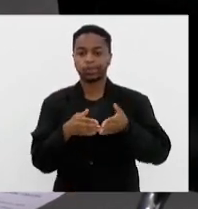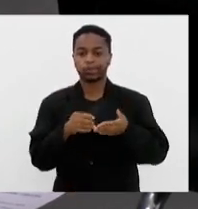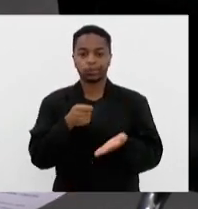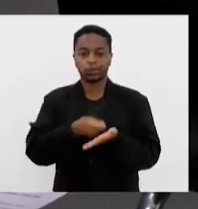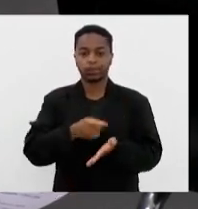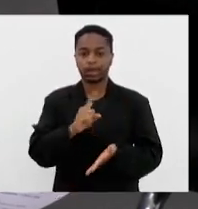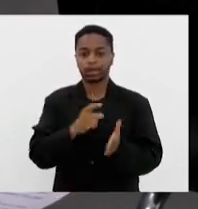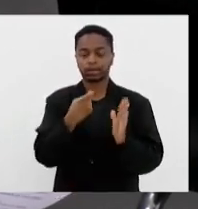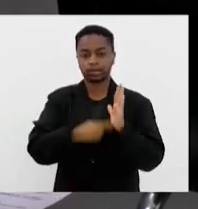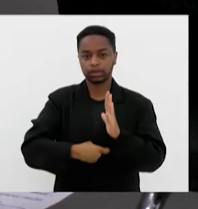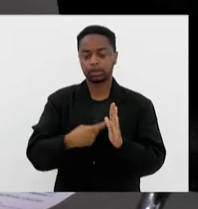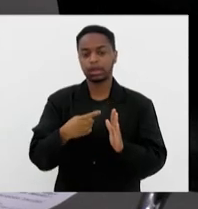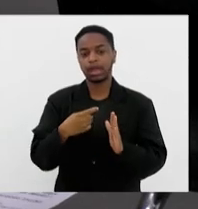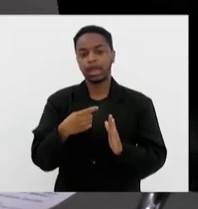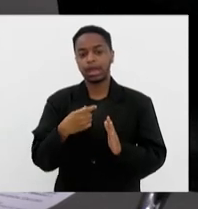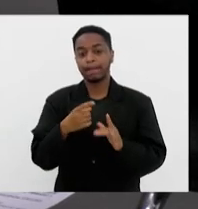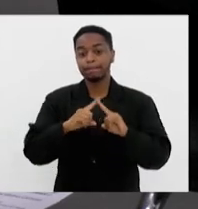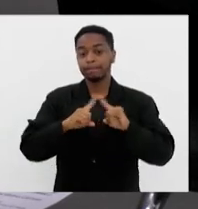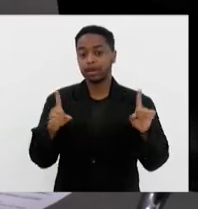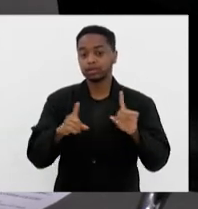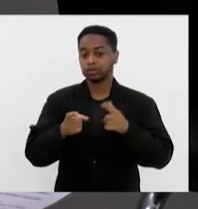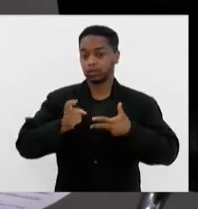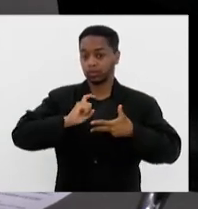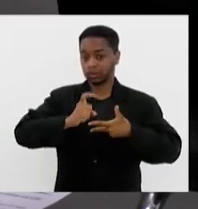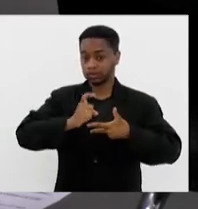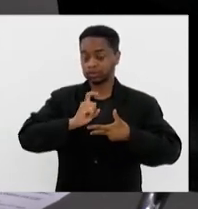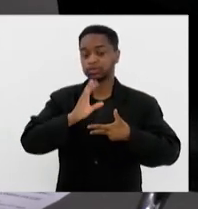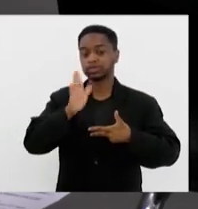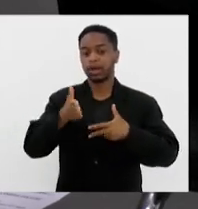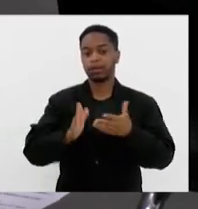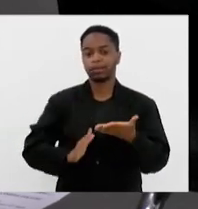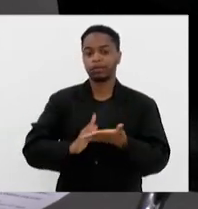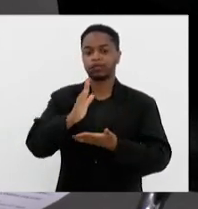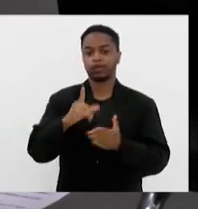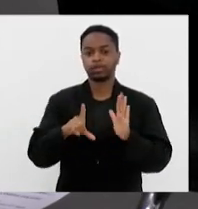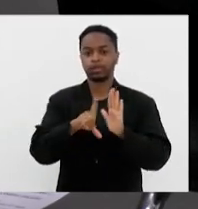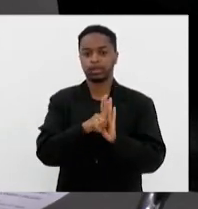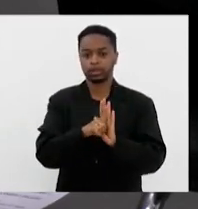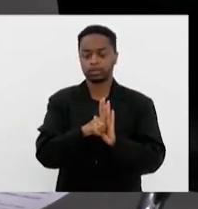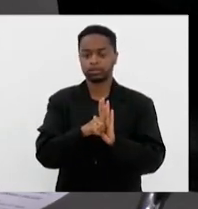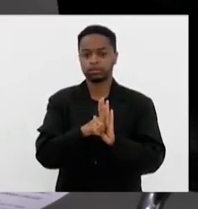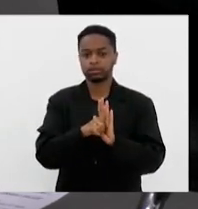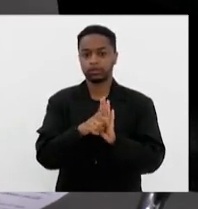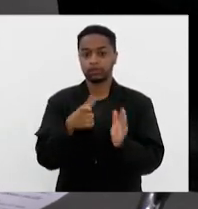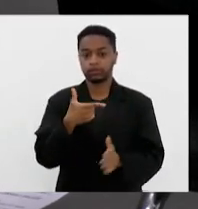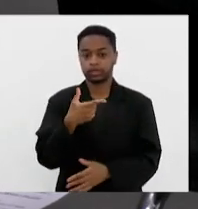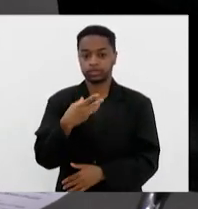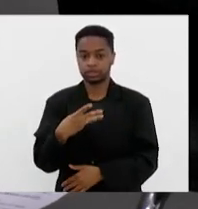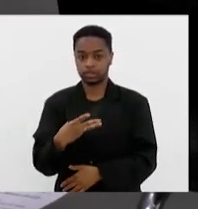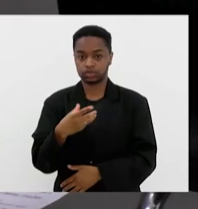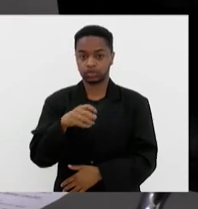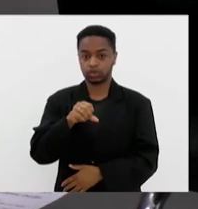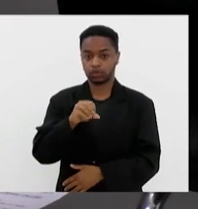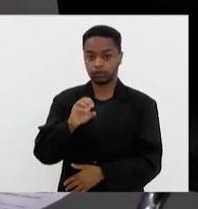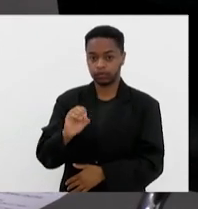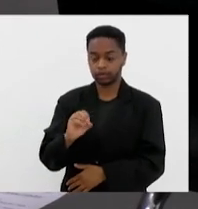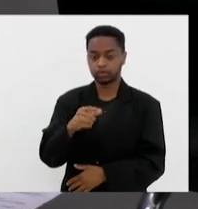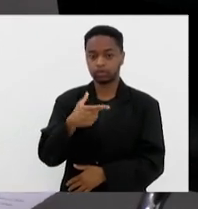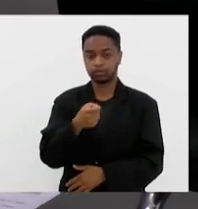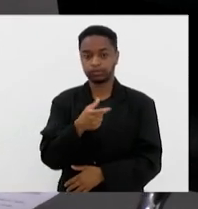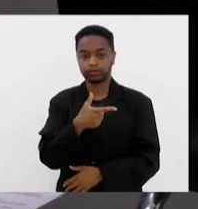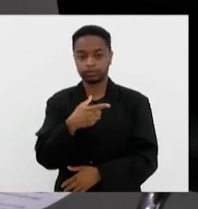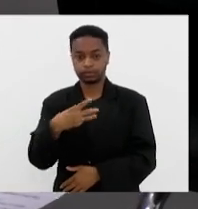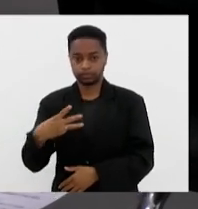23. Ocorre que o Poder Executivo aprovou a lei 2390 de 23, que promoveu